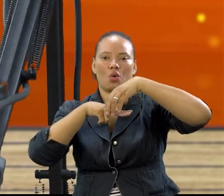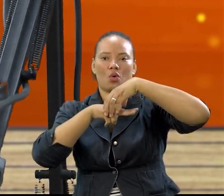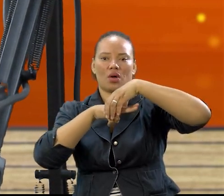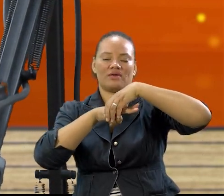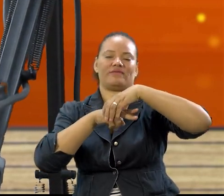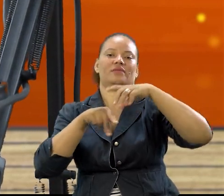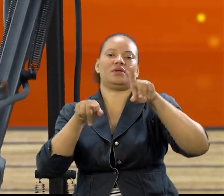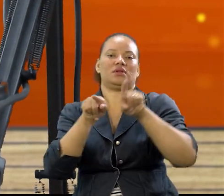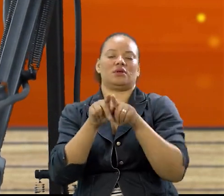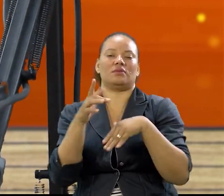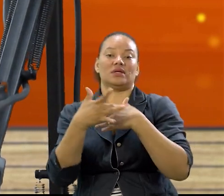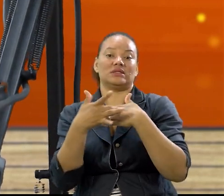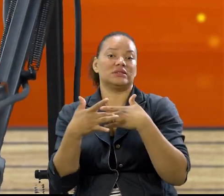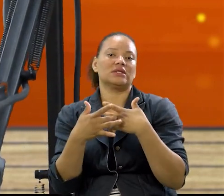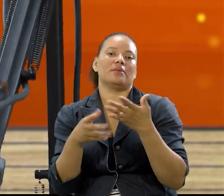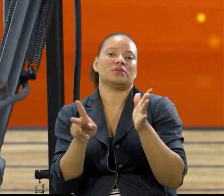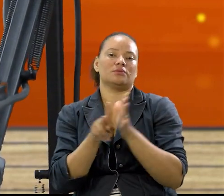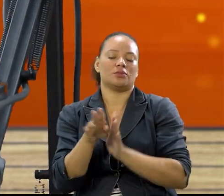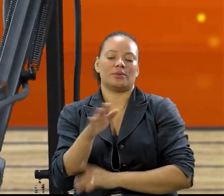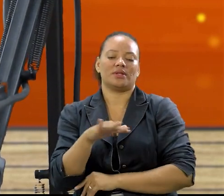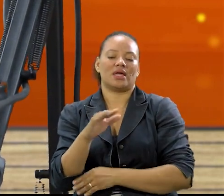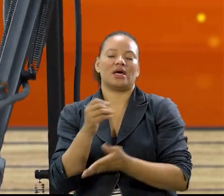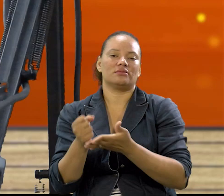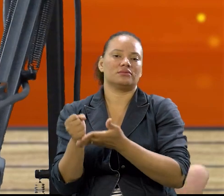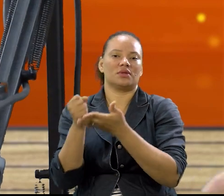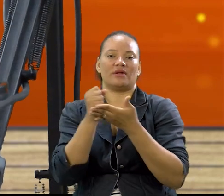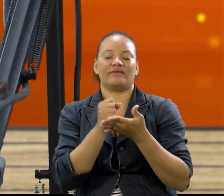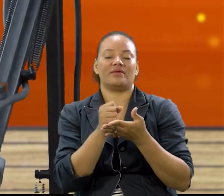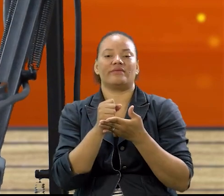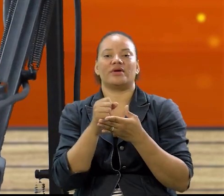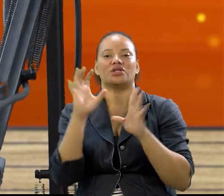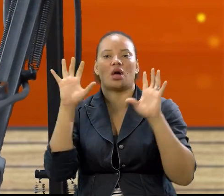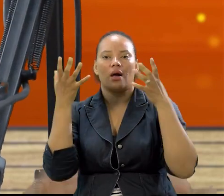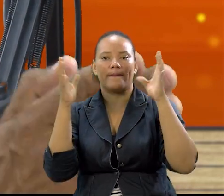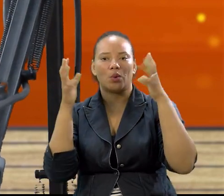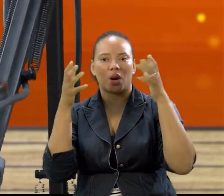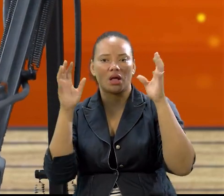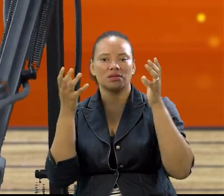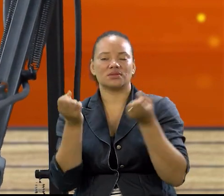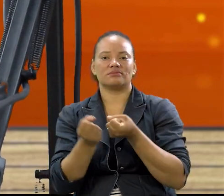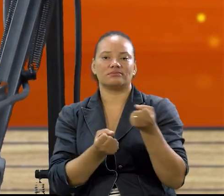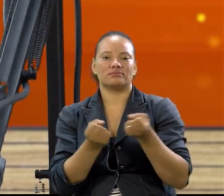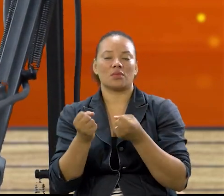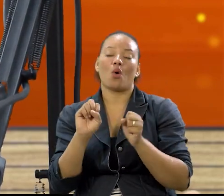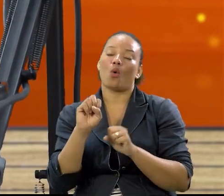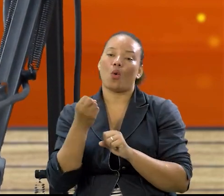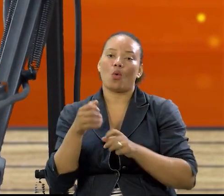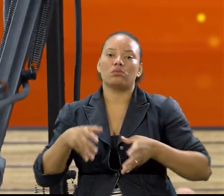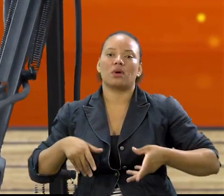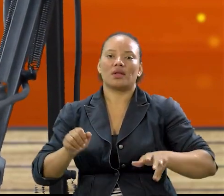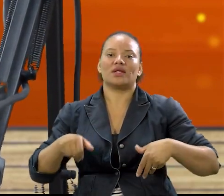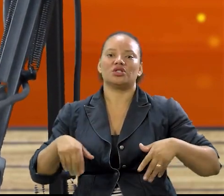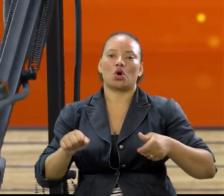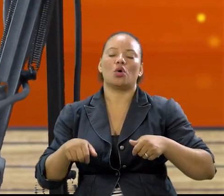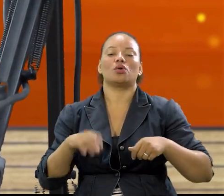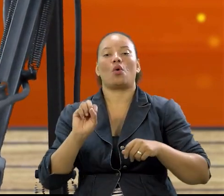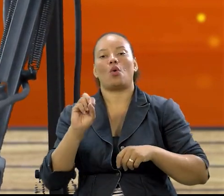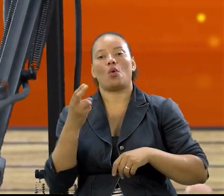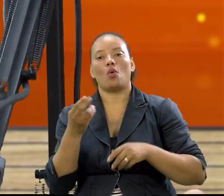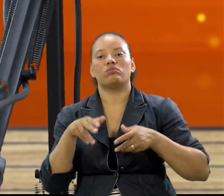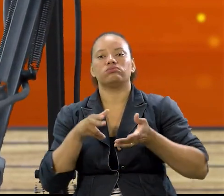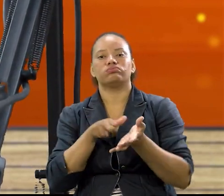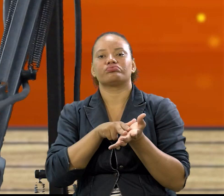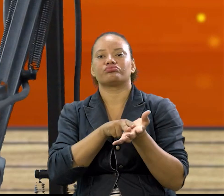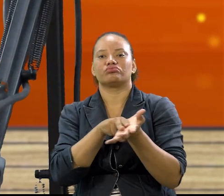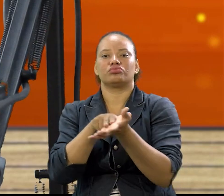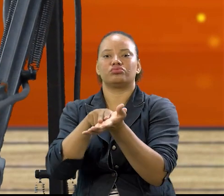exames específicos à crianças são levadas né geralmente vai de ambulância ou mesmo por dentro em cadeira de roda ou maca conforme